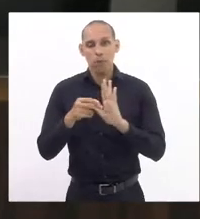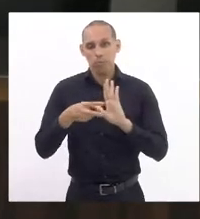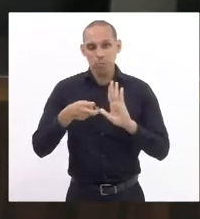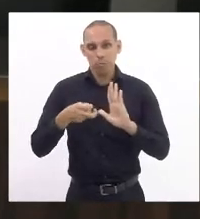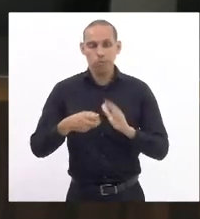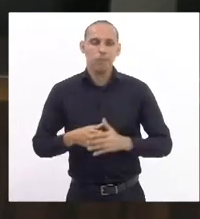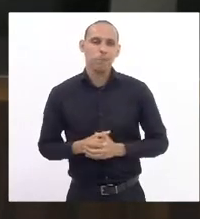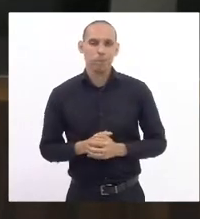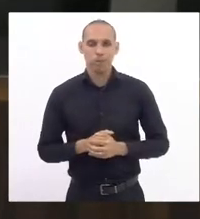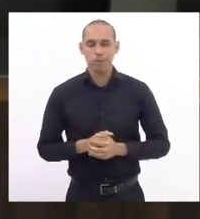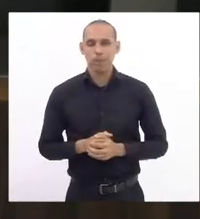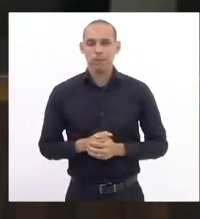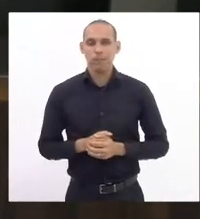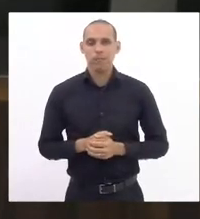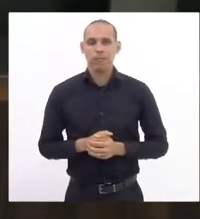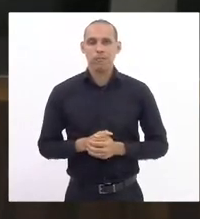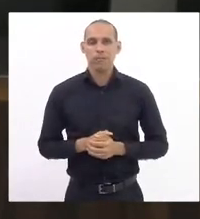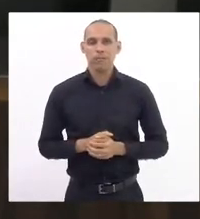e Vetos.